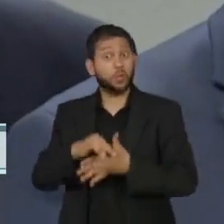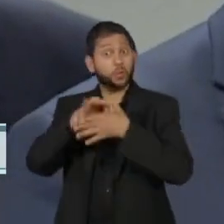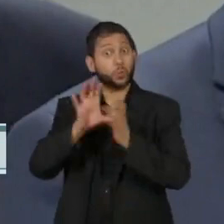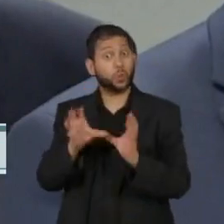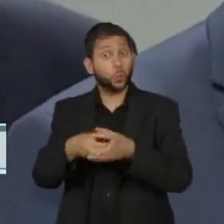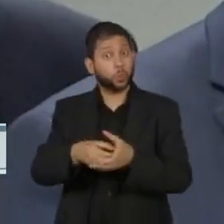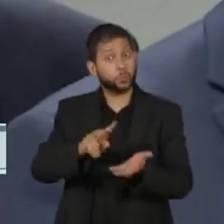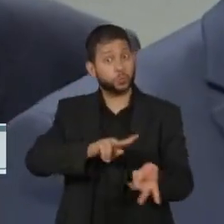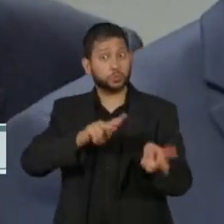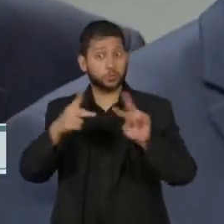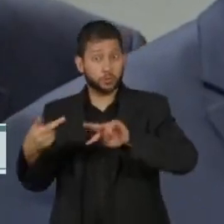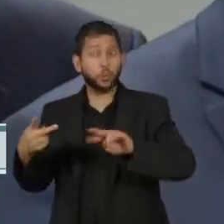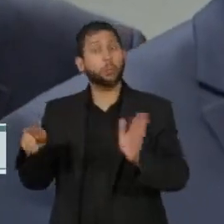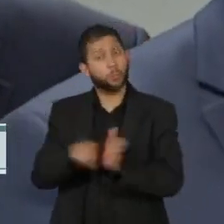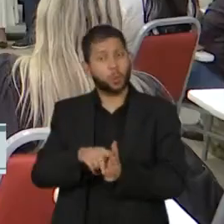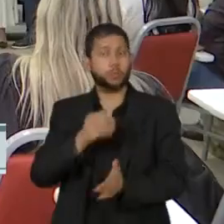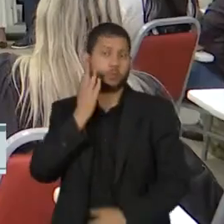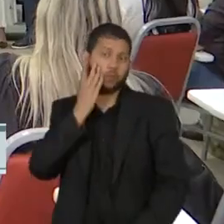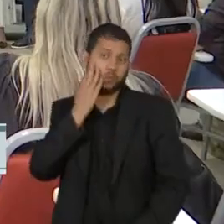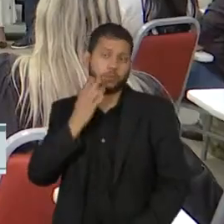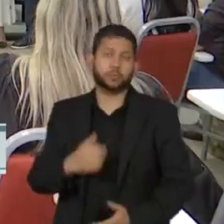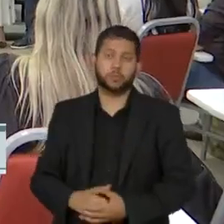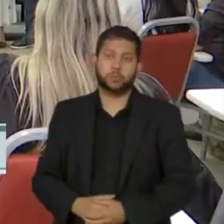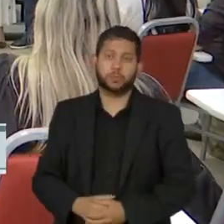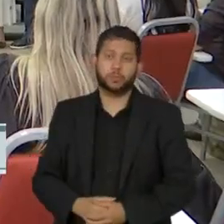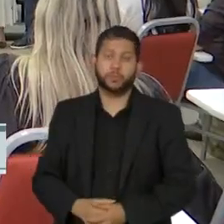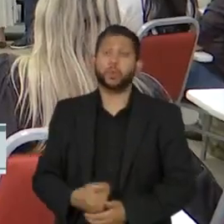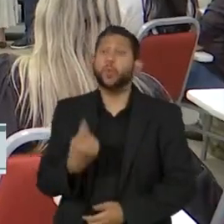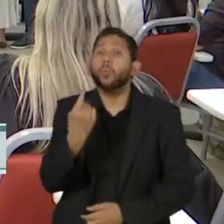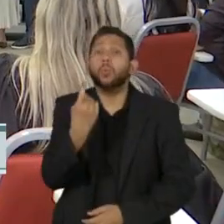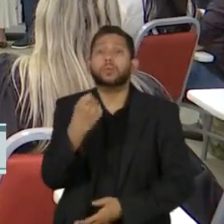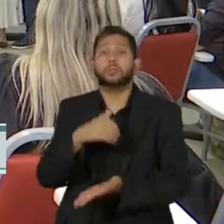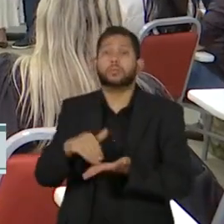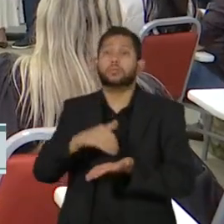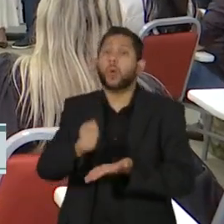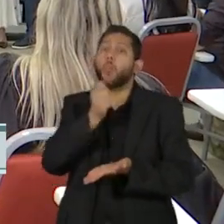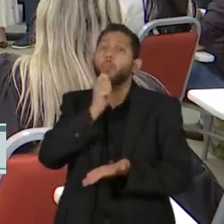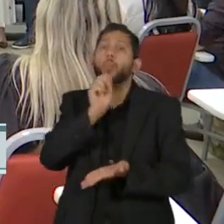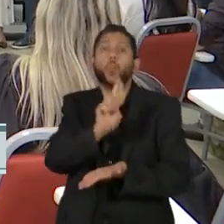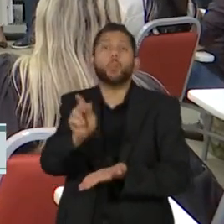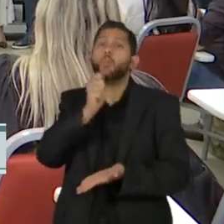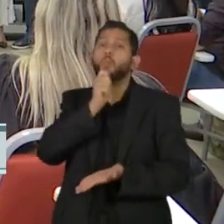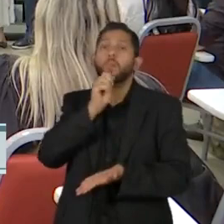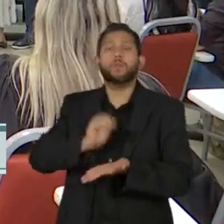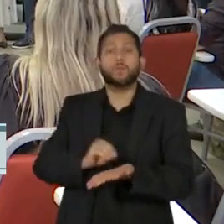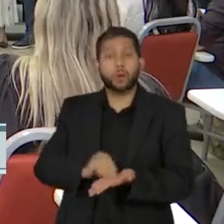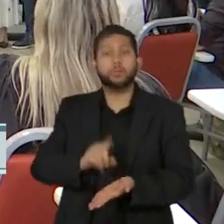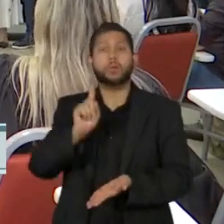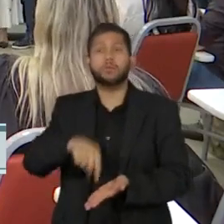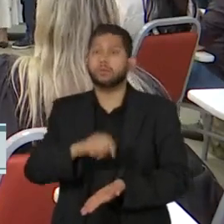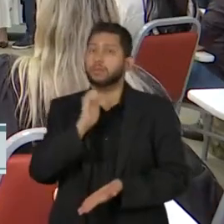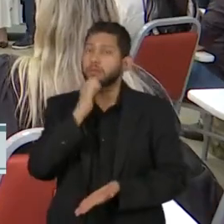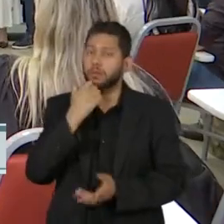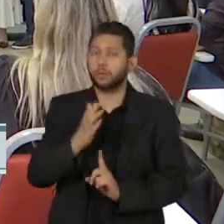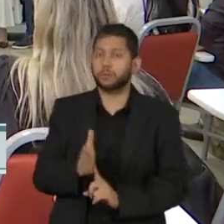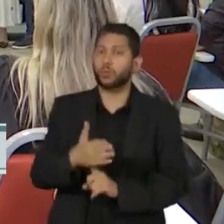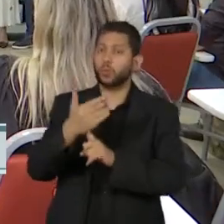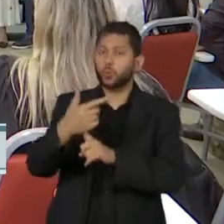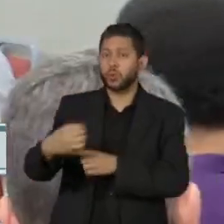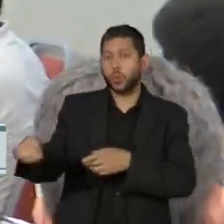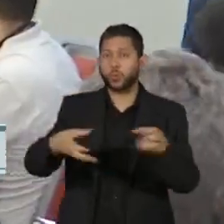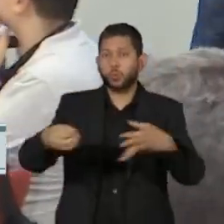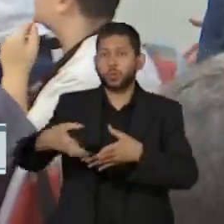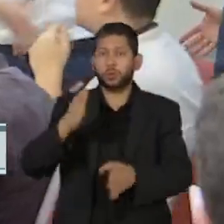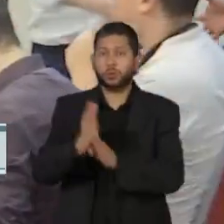de transição de Tarcísio de Freitas a única secretaria sem nomeação é a de Ciência Tecnologia e